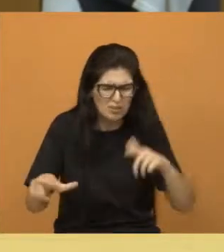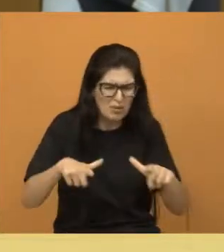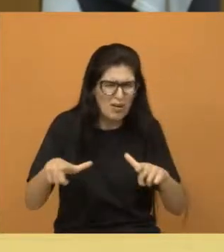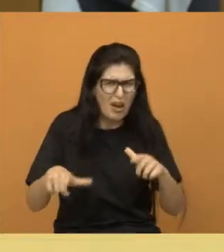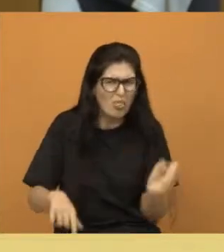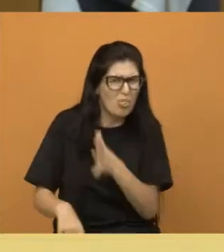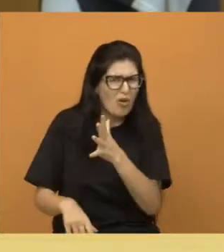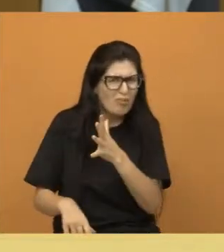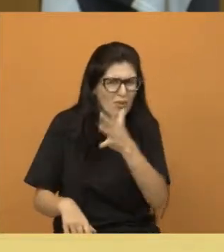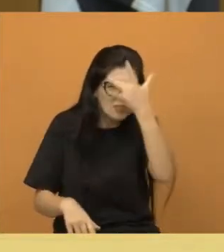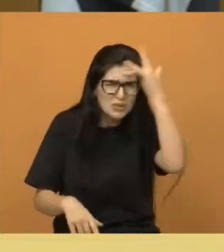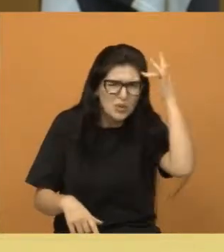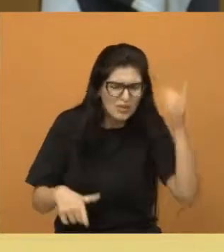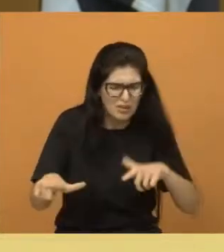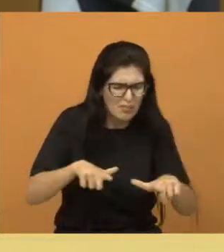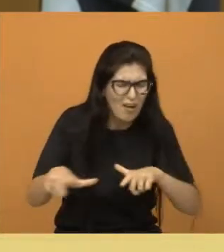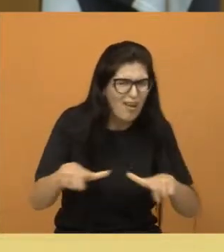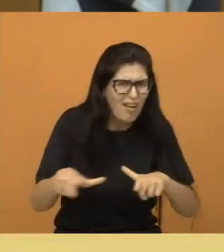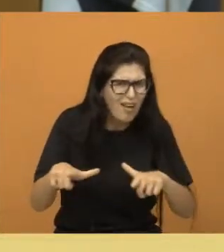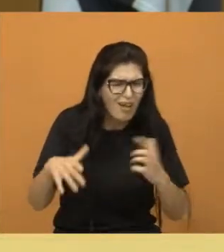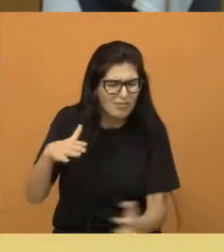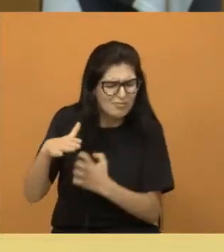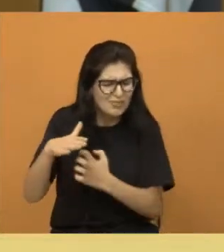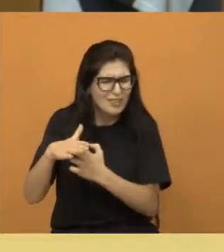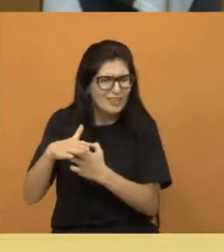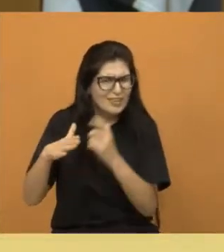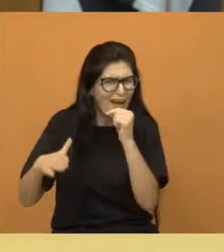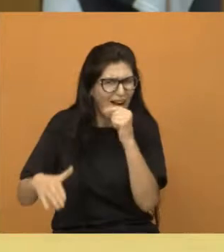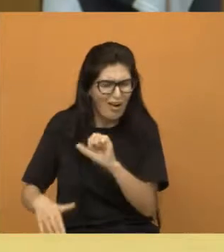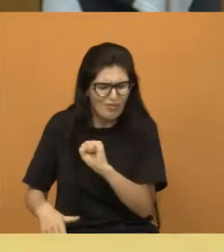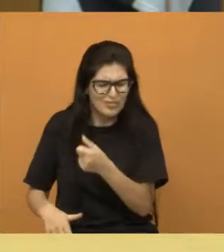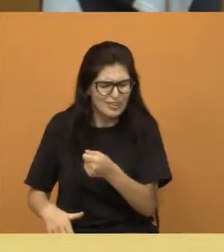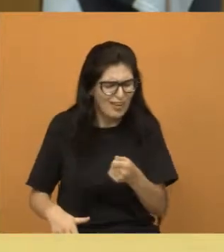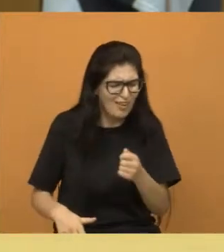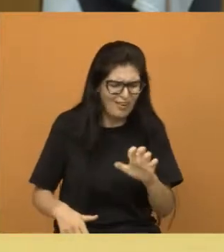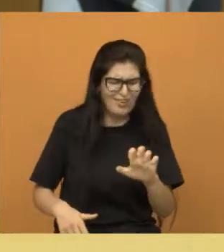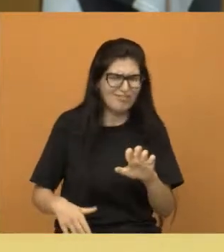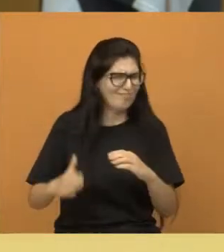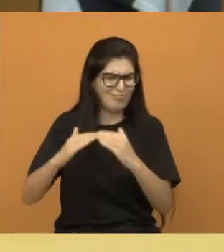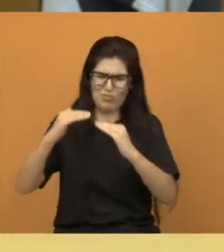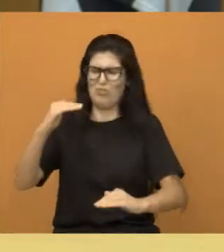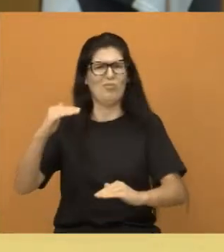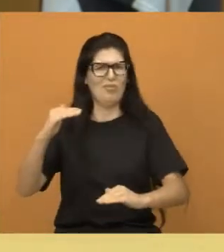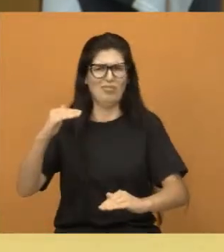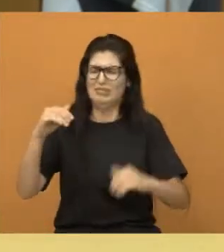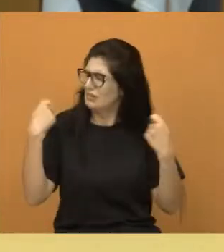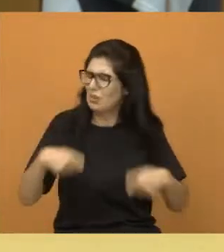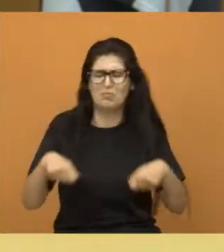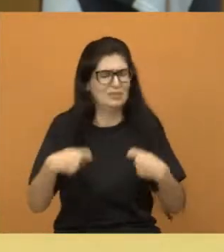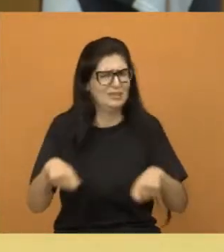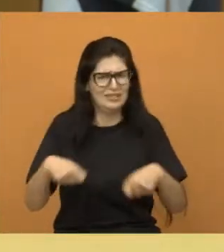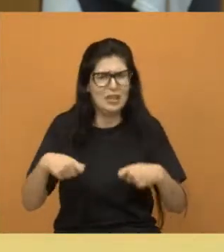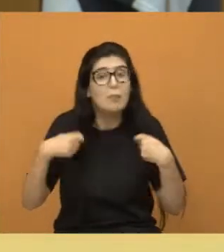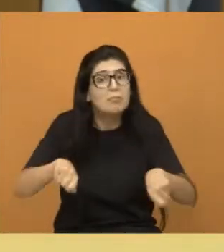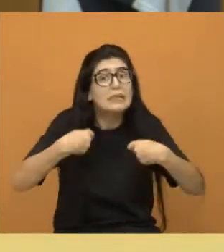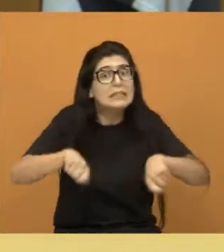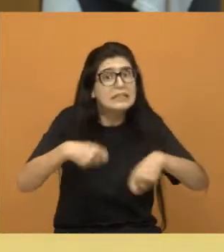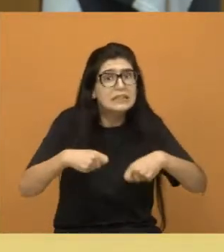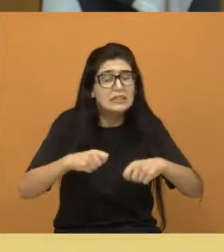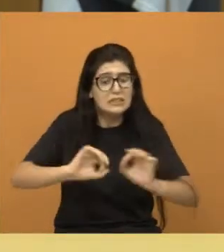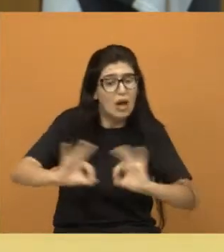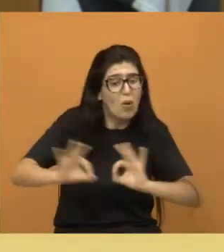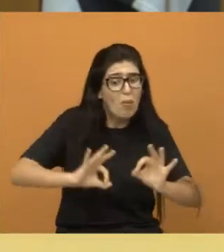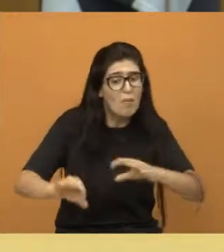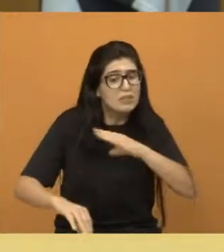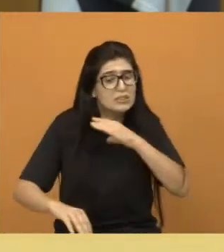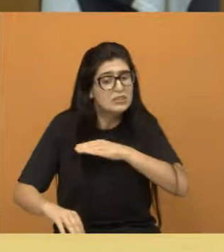gente. Não tem condição. Primeiramente tem que fazer o dever de casa, as coisas básicas. Tem que fazer as coisas